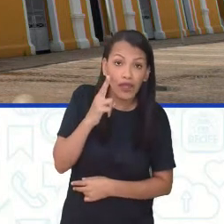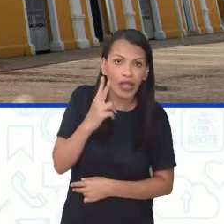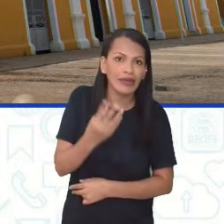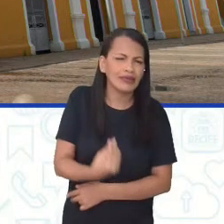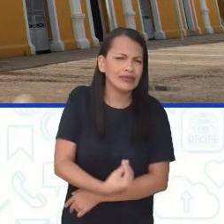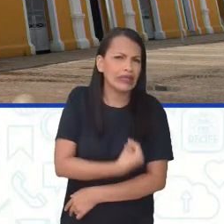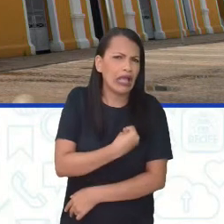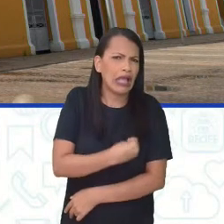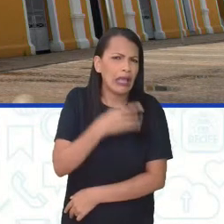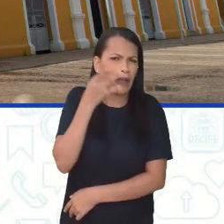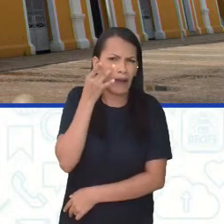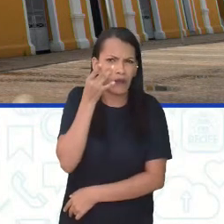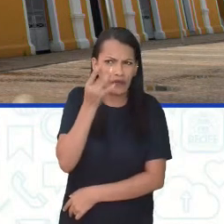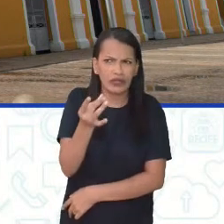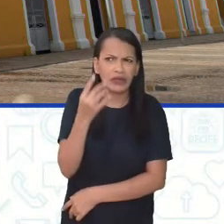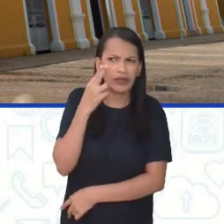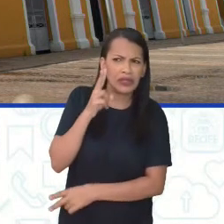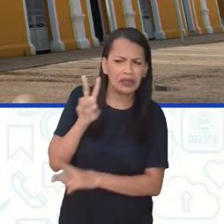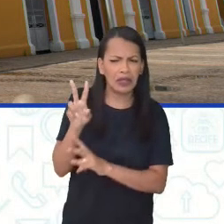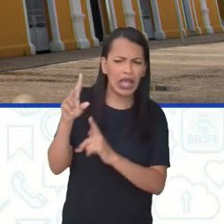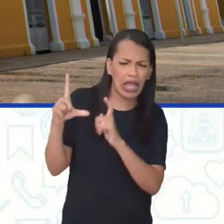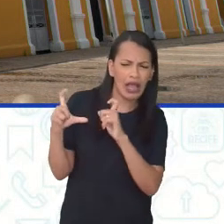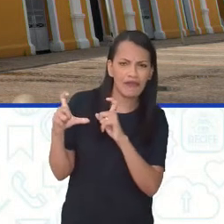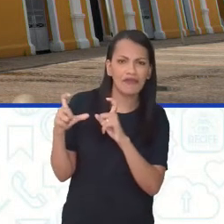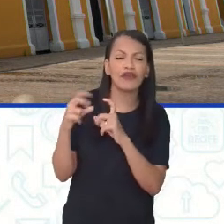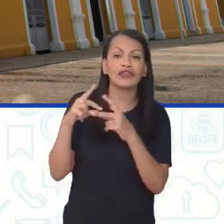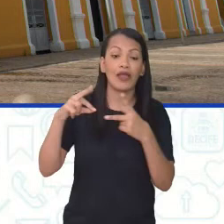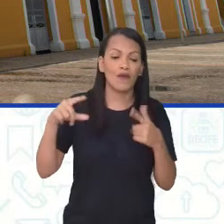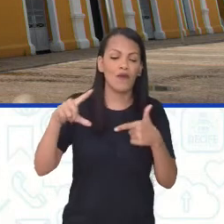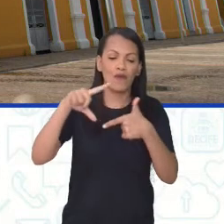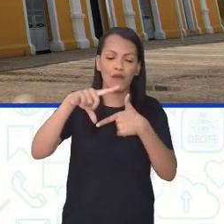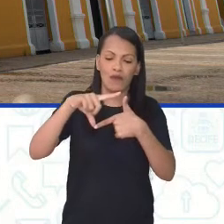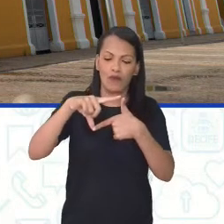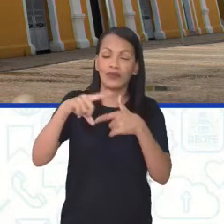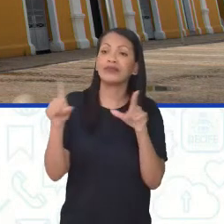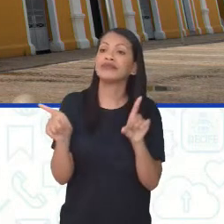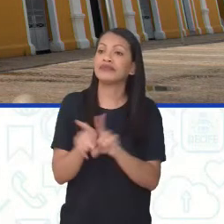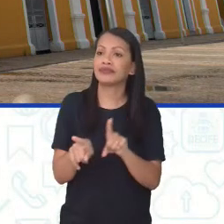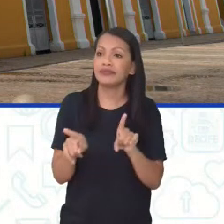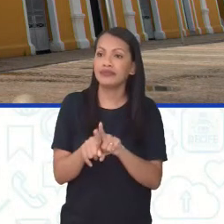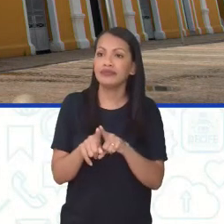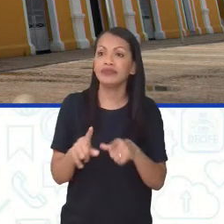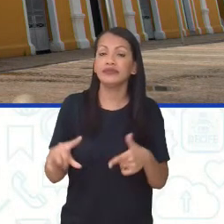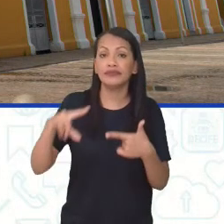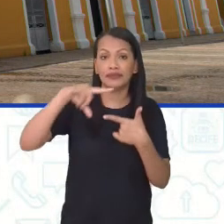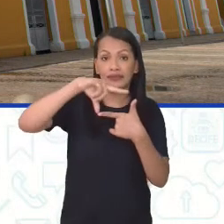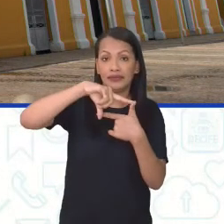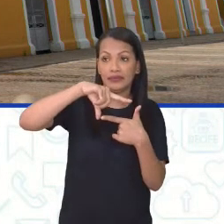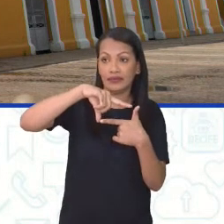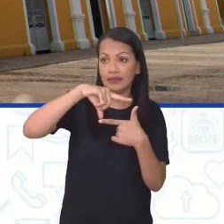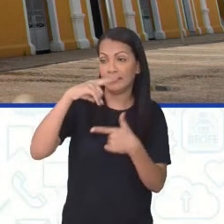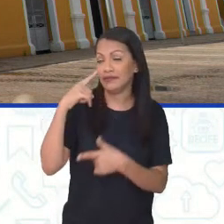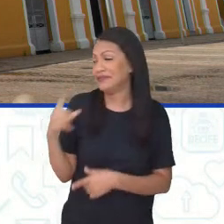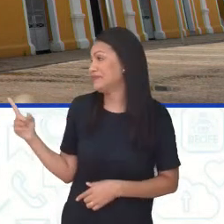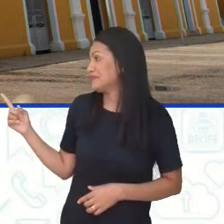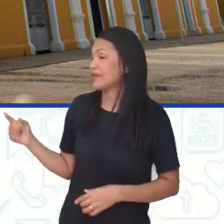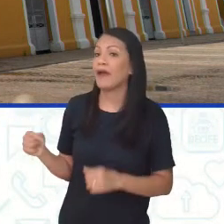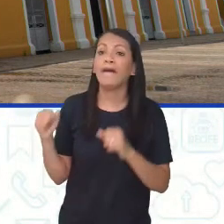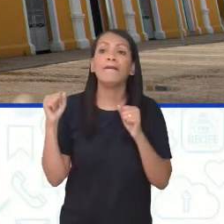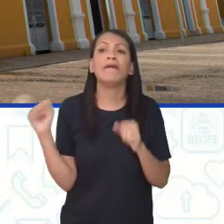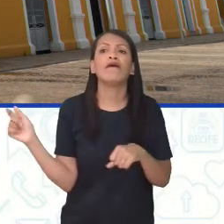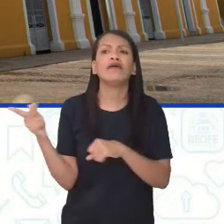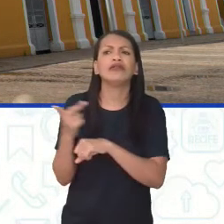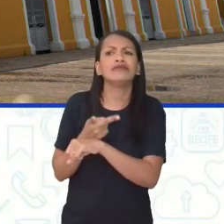só uma questão de ângulo, gente. E tem vários outros retângulos nessa figura, que você pode buscar